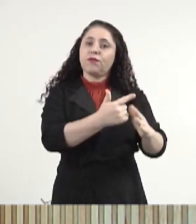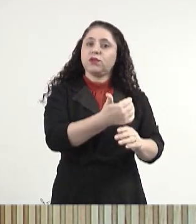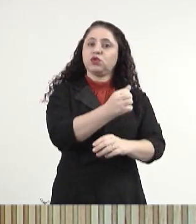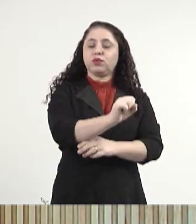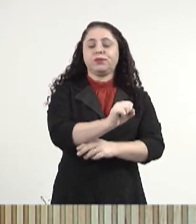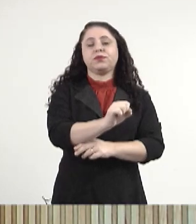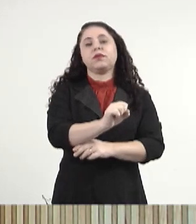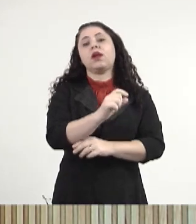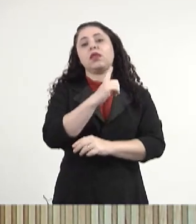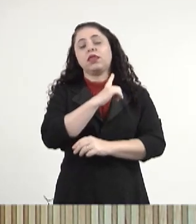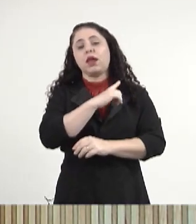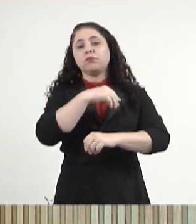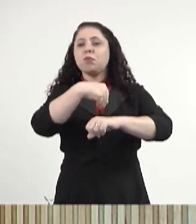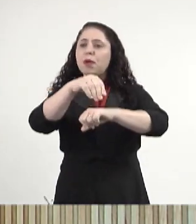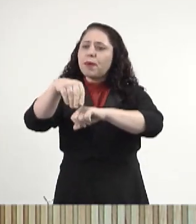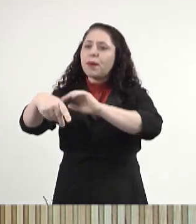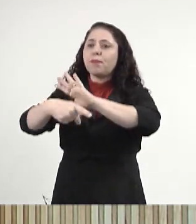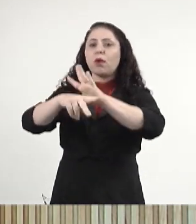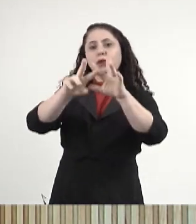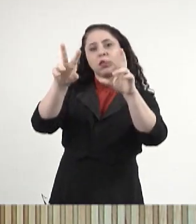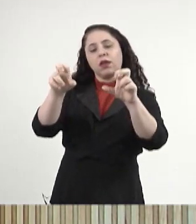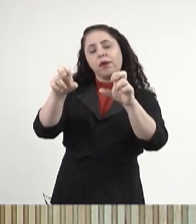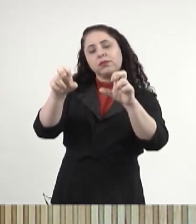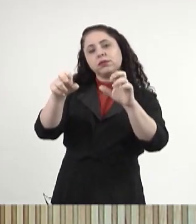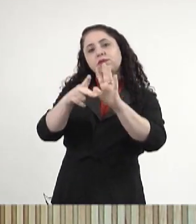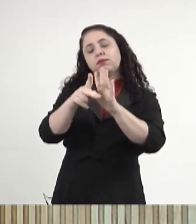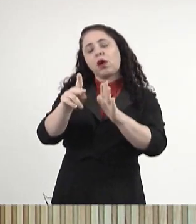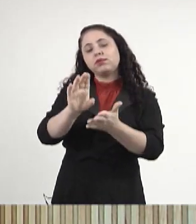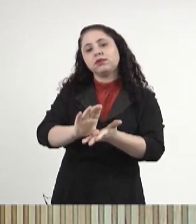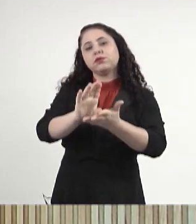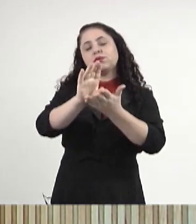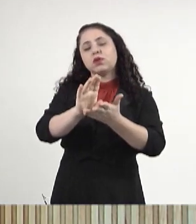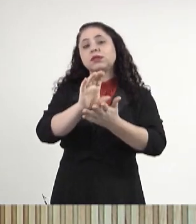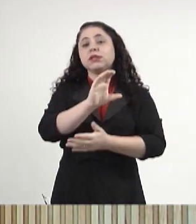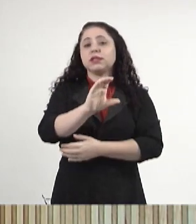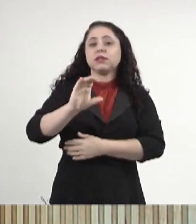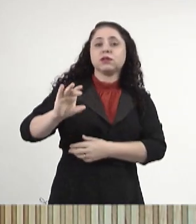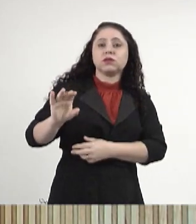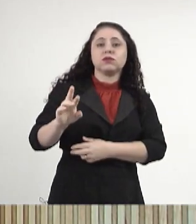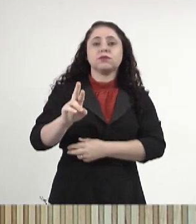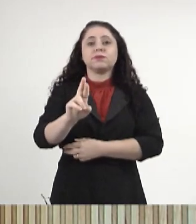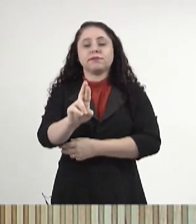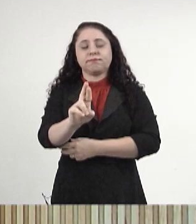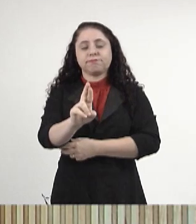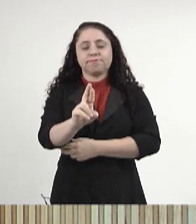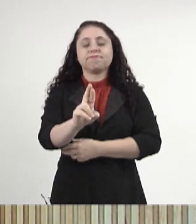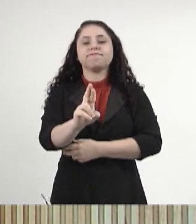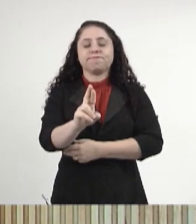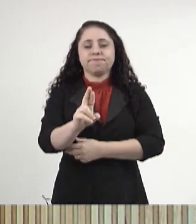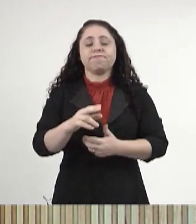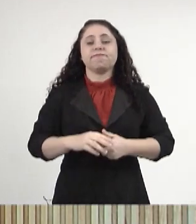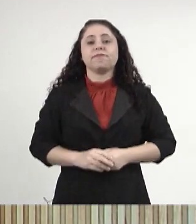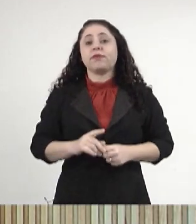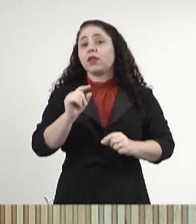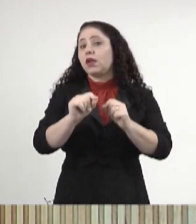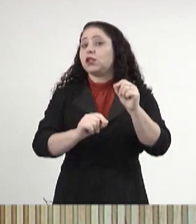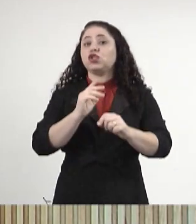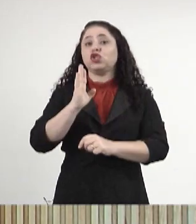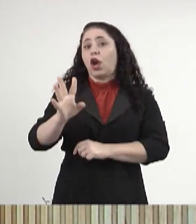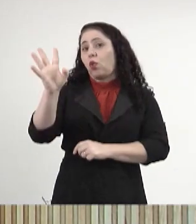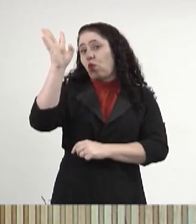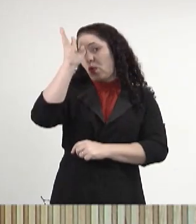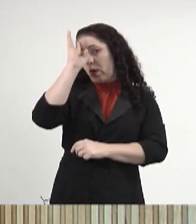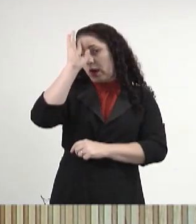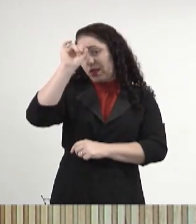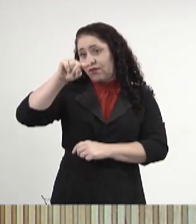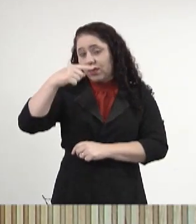no dia 28 ocorre então a distribuição da matéria na Comissão de Constituição, Justiça e Redação, que já na